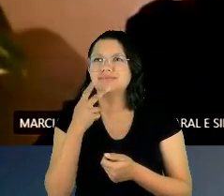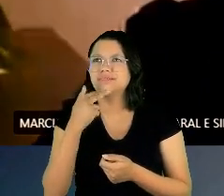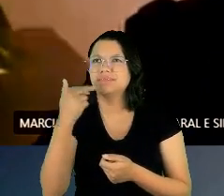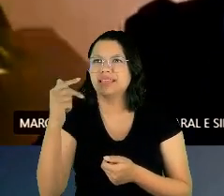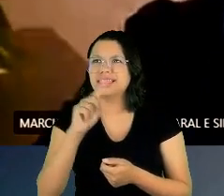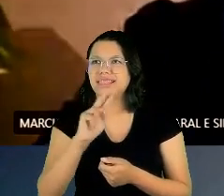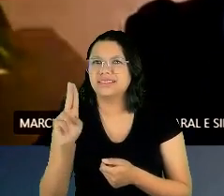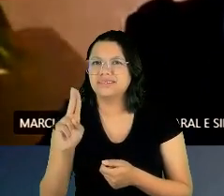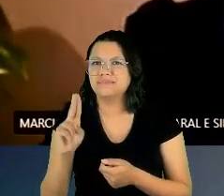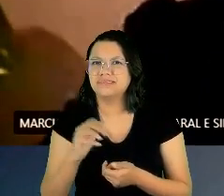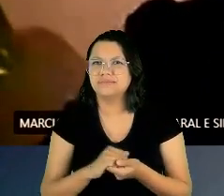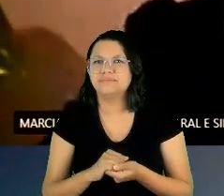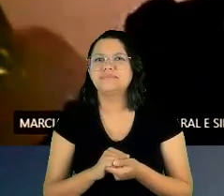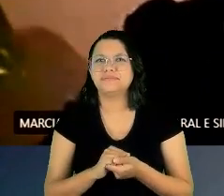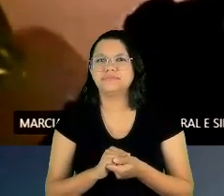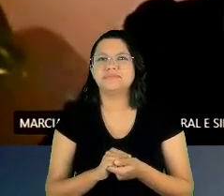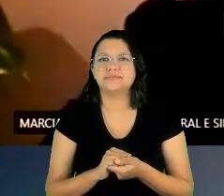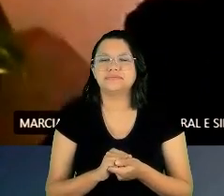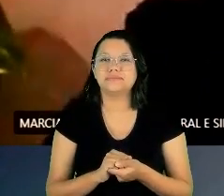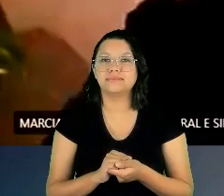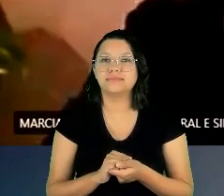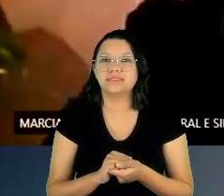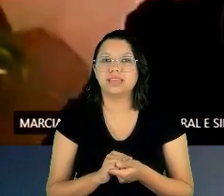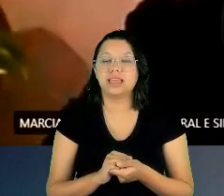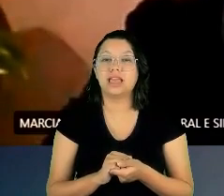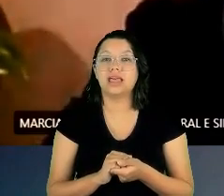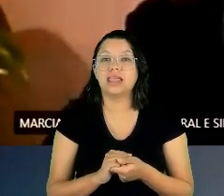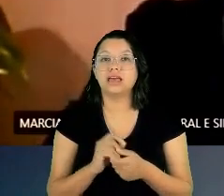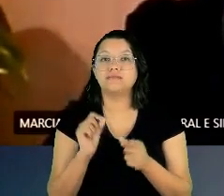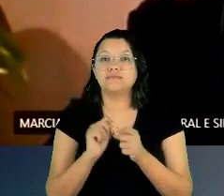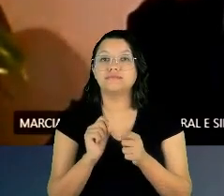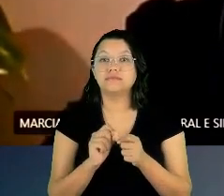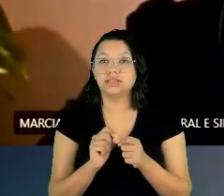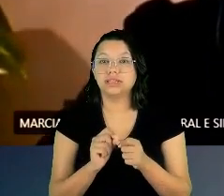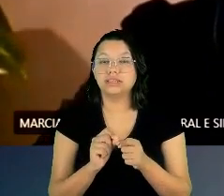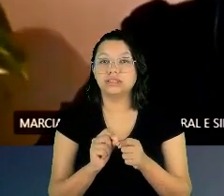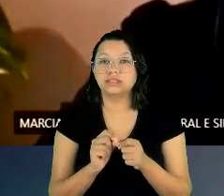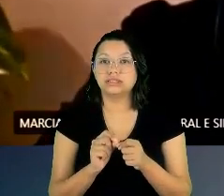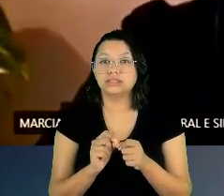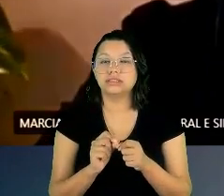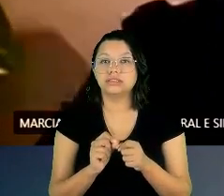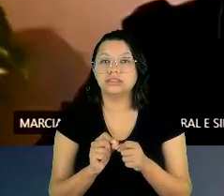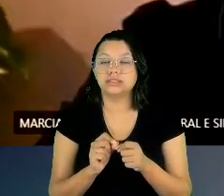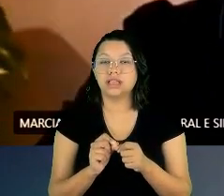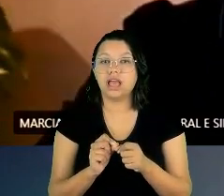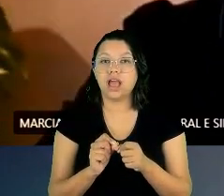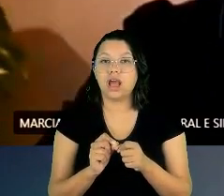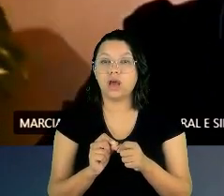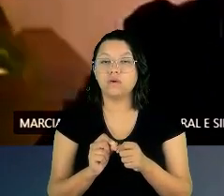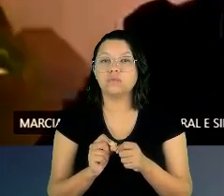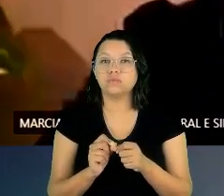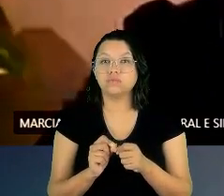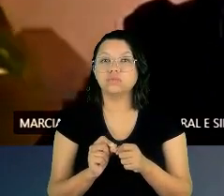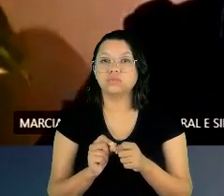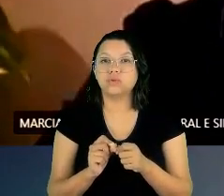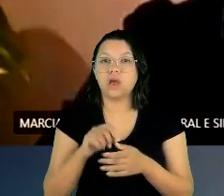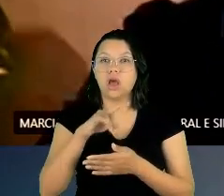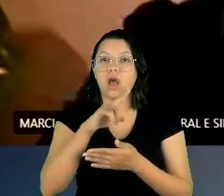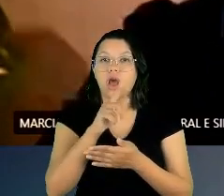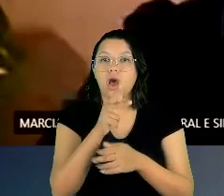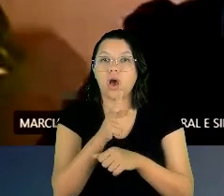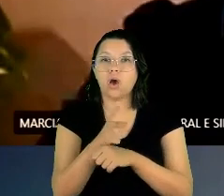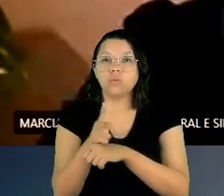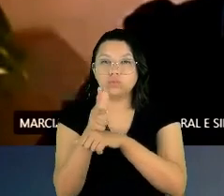tentei, mas é a atriz, né, que fez vários filmes como Legalmente Loira. Ela fez na Netflix um